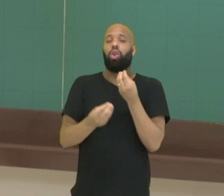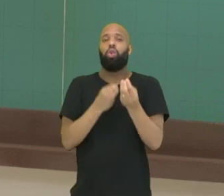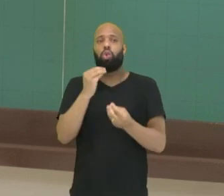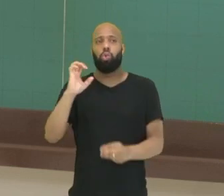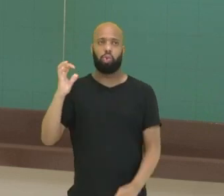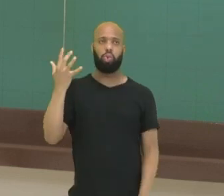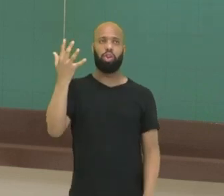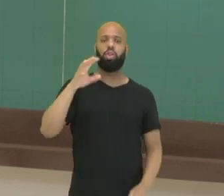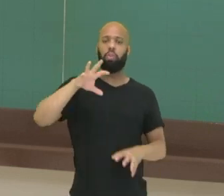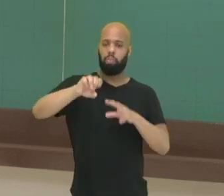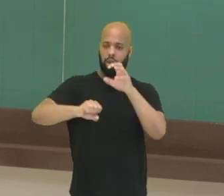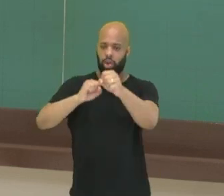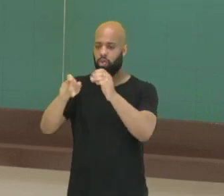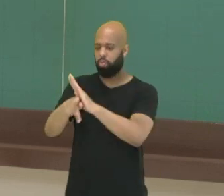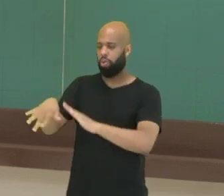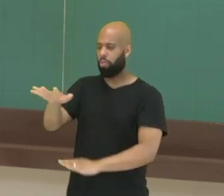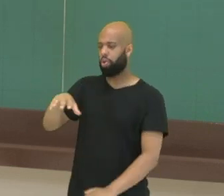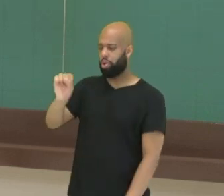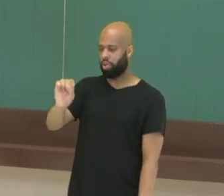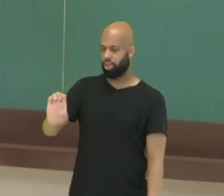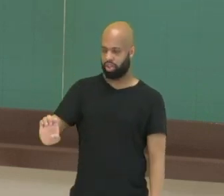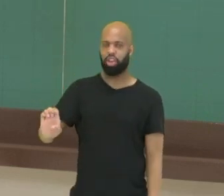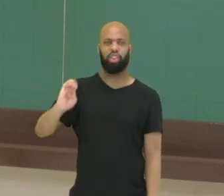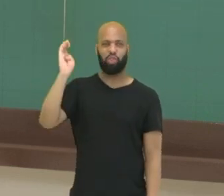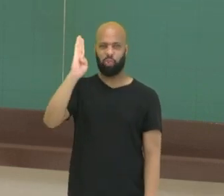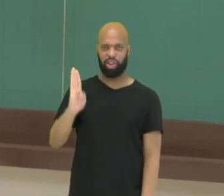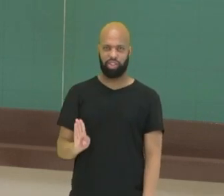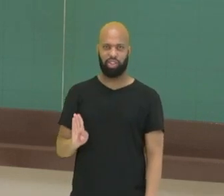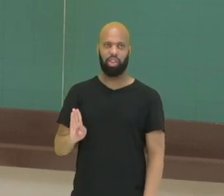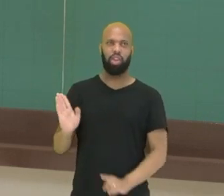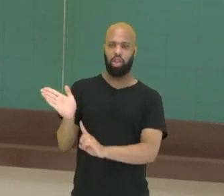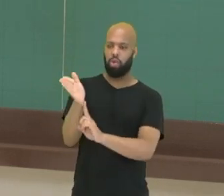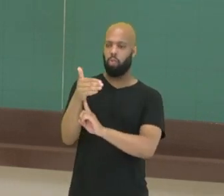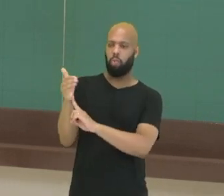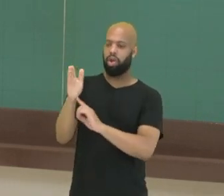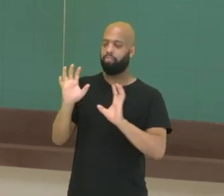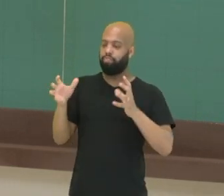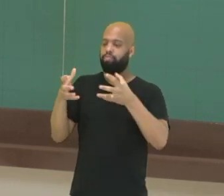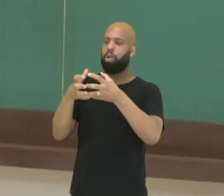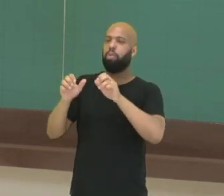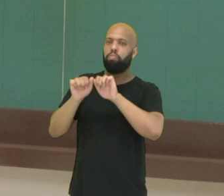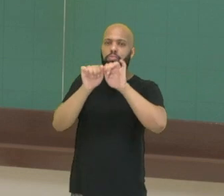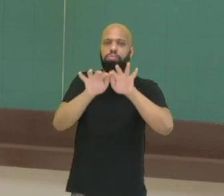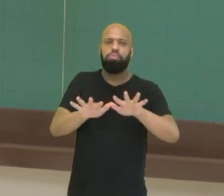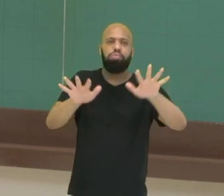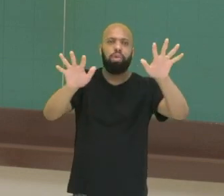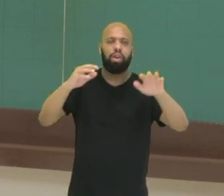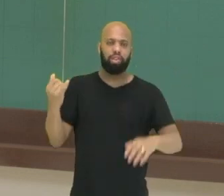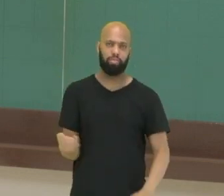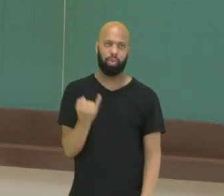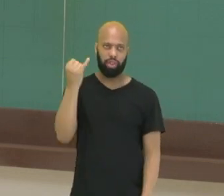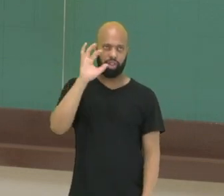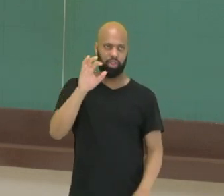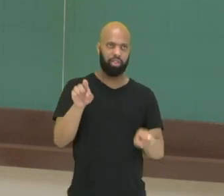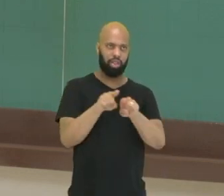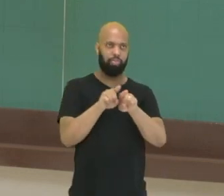deu a ocupação da região Sudeste, né? As bandeiras foram importantíssimas nesse sentido. A descoberta de